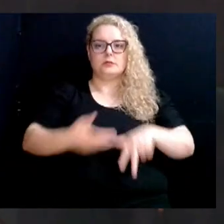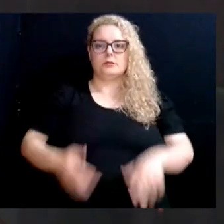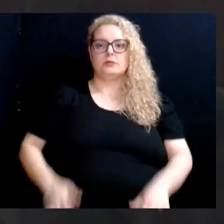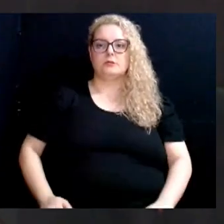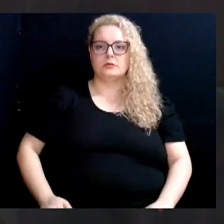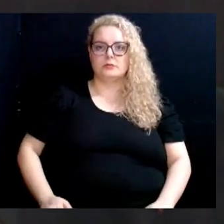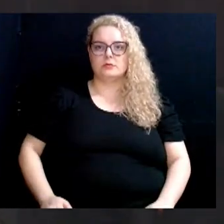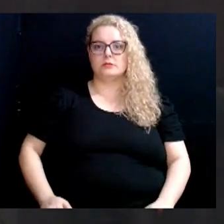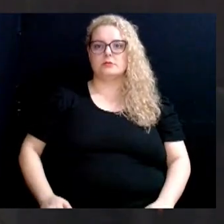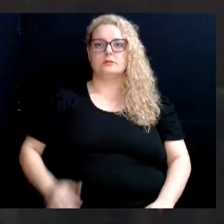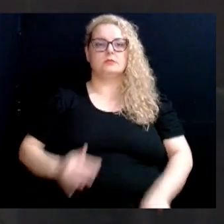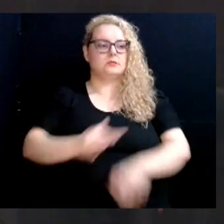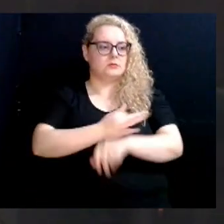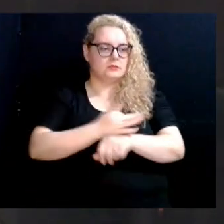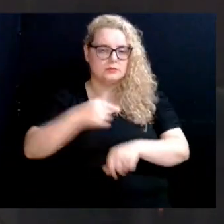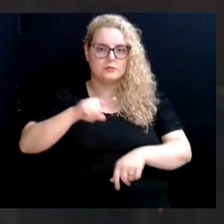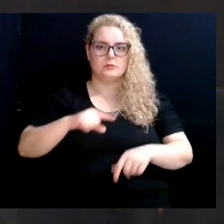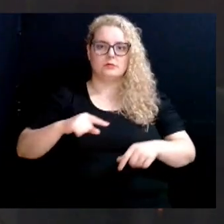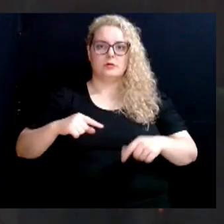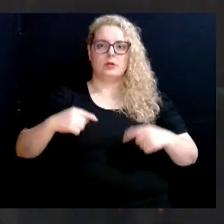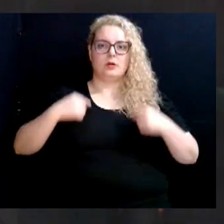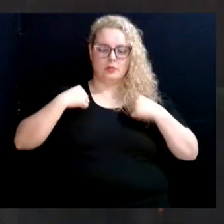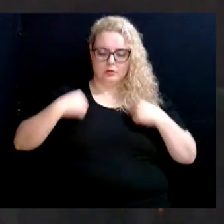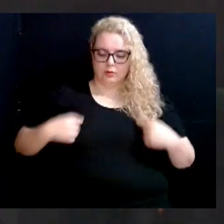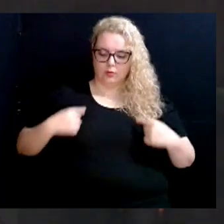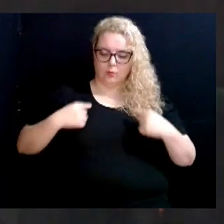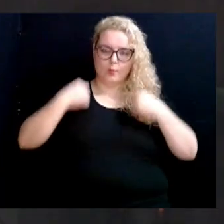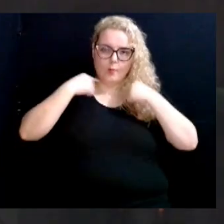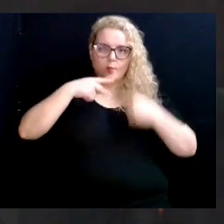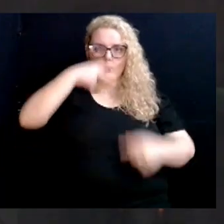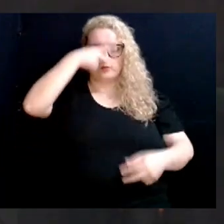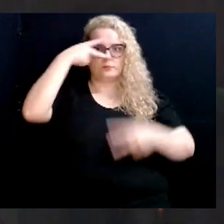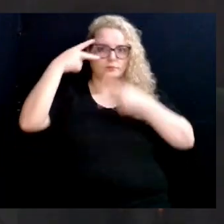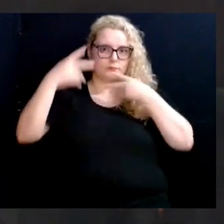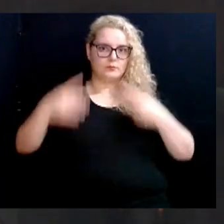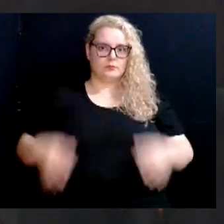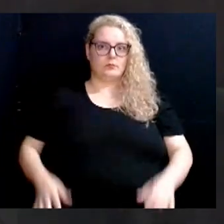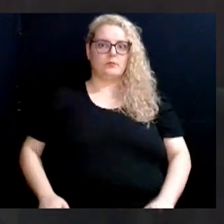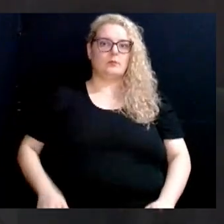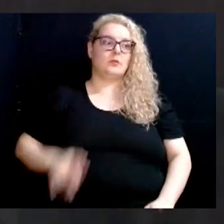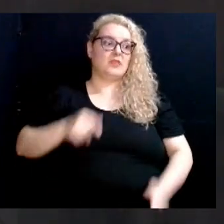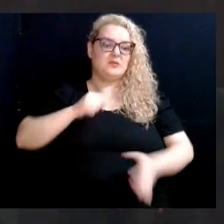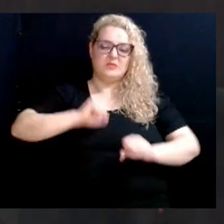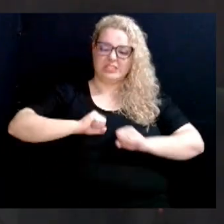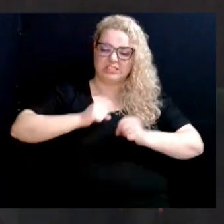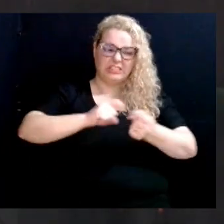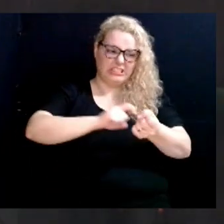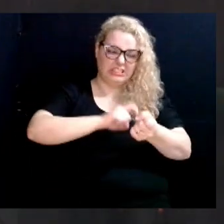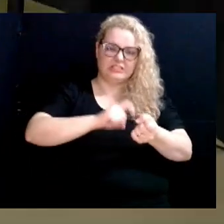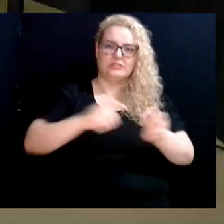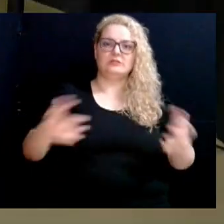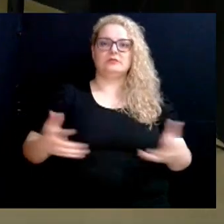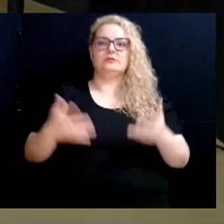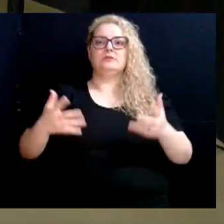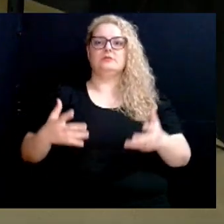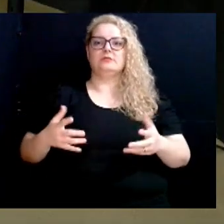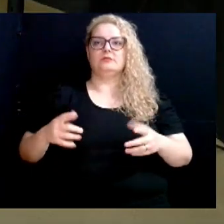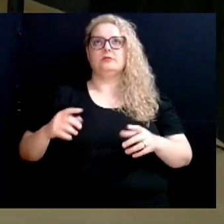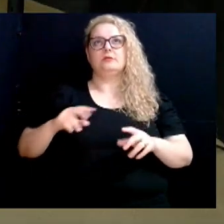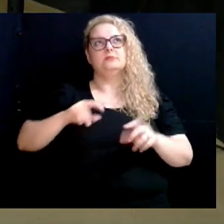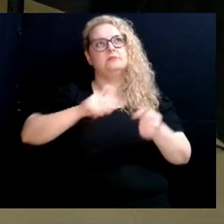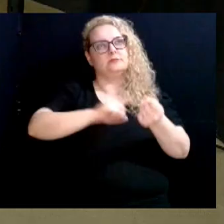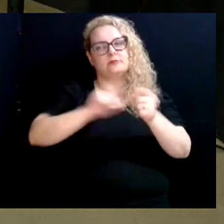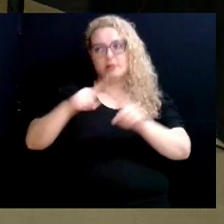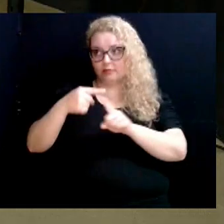nas férias e ficar de biquíni, sem a canga, sabe? Então, é uma raiva. E isso vai te motivar. Uma raiva positiva